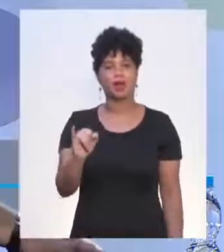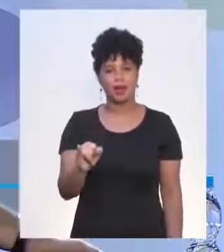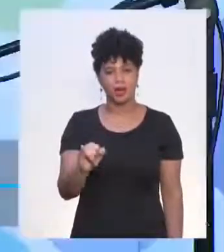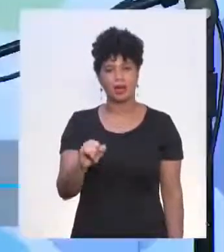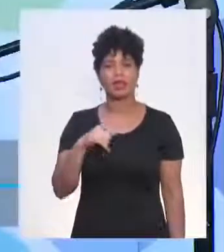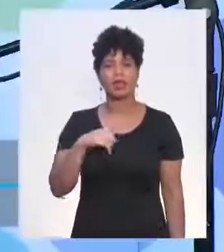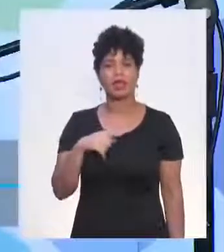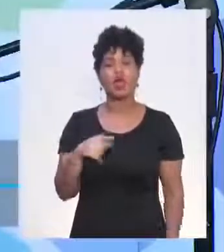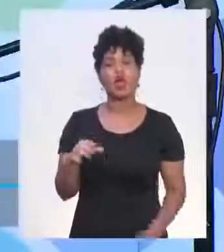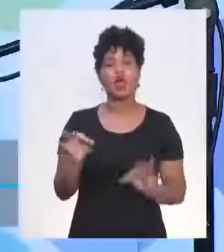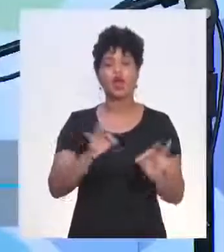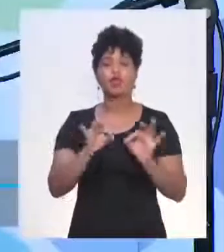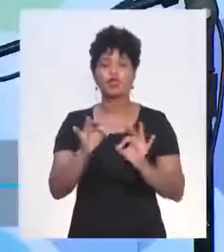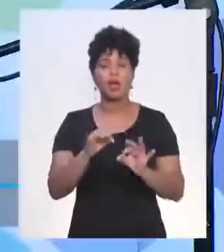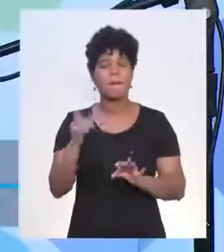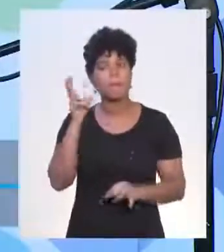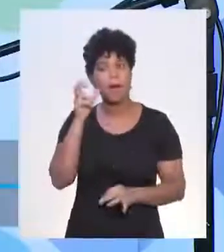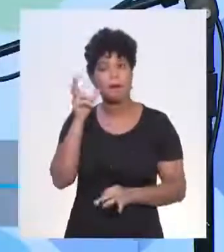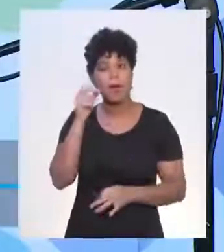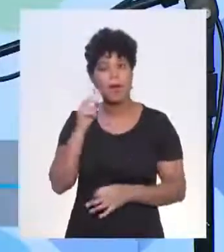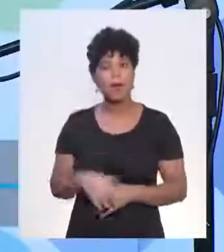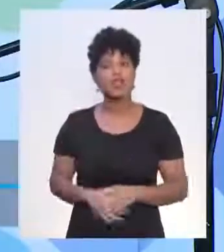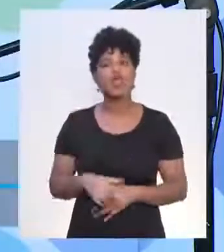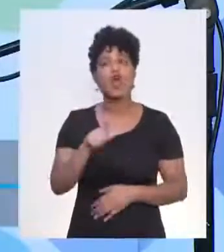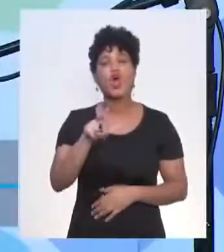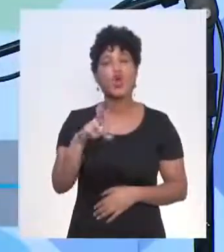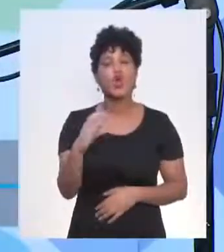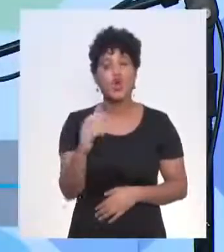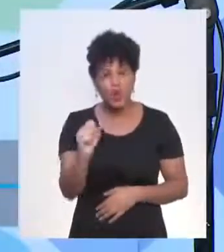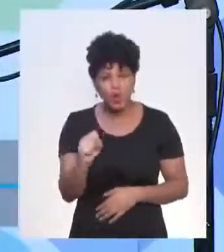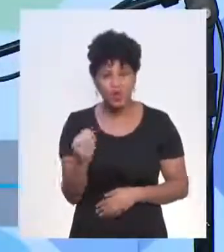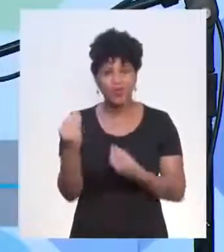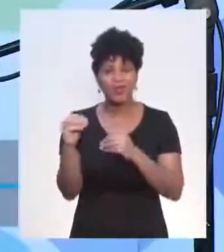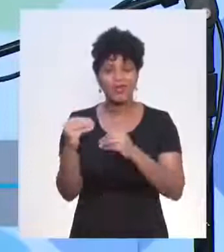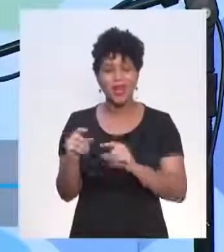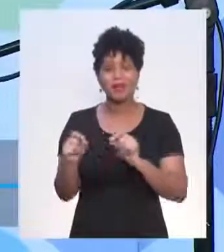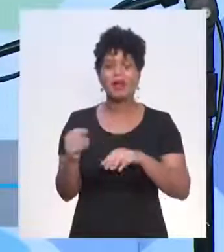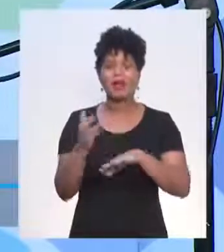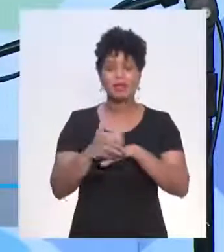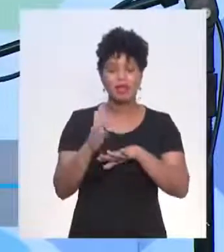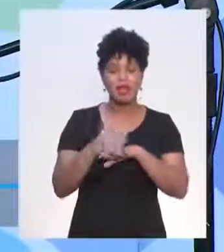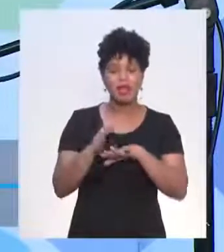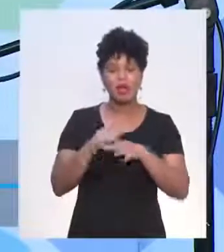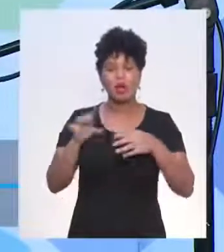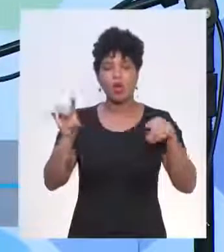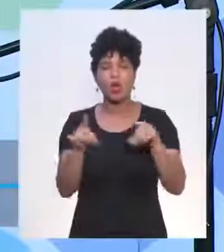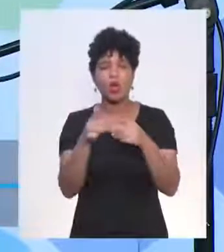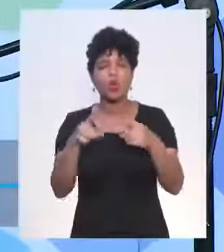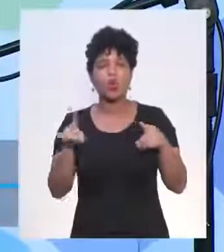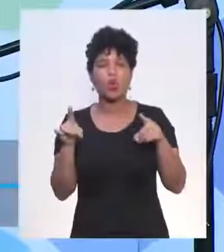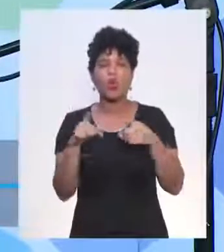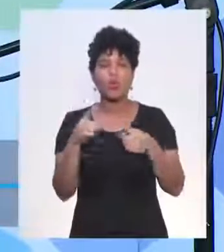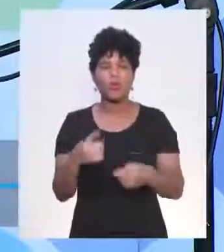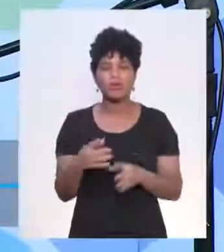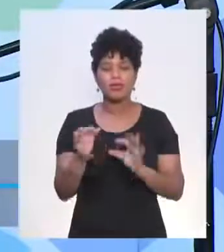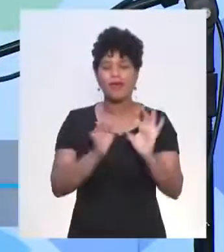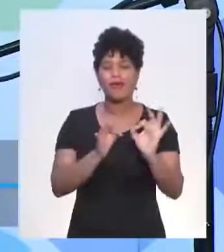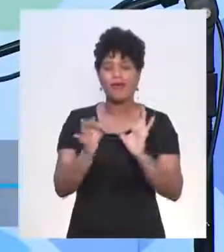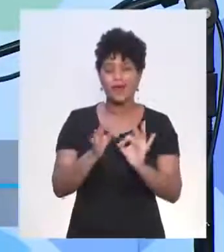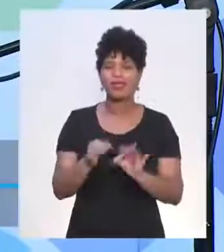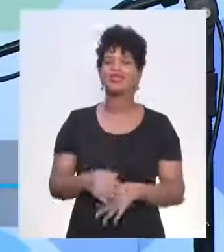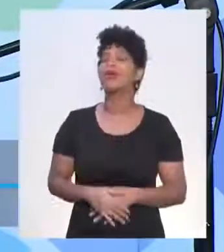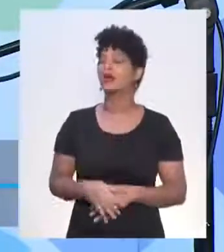tempo a pro Márcia atrás do comentário do Lucas é a preparação de uma composição musical